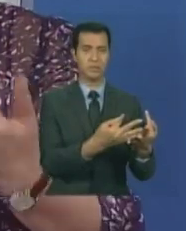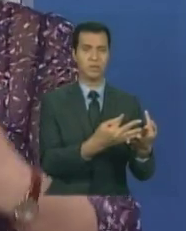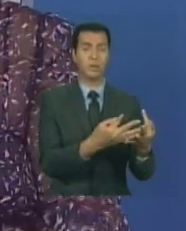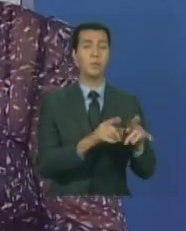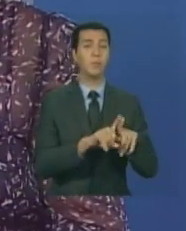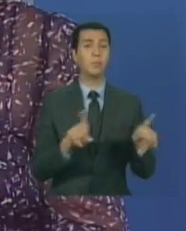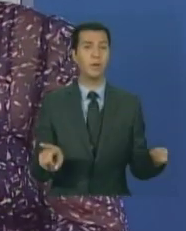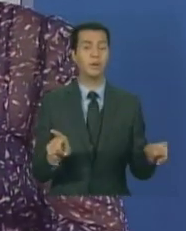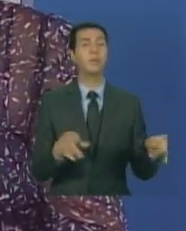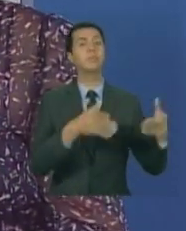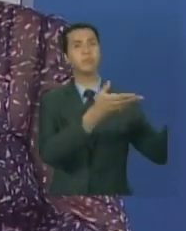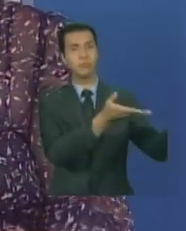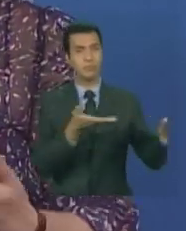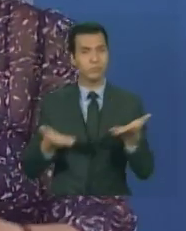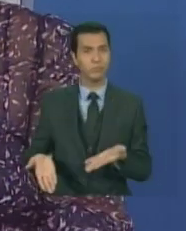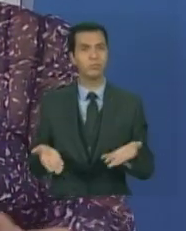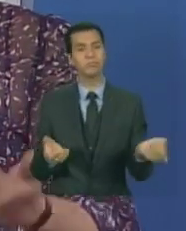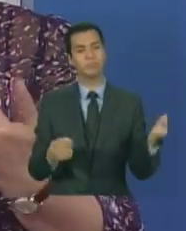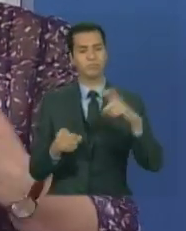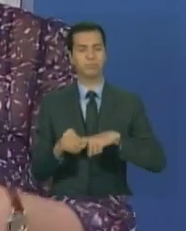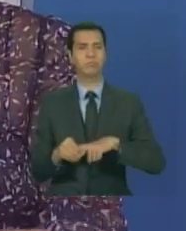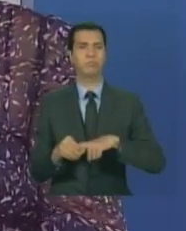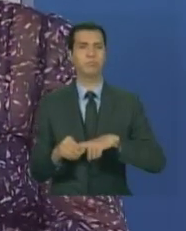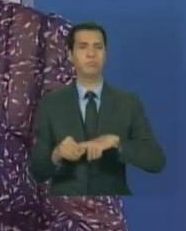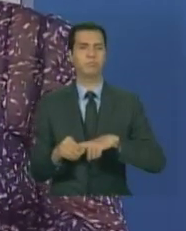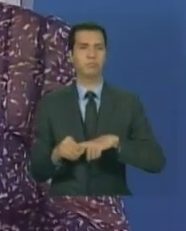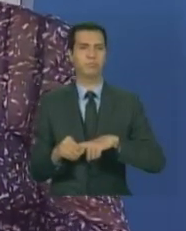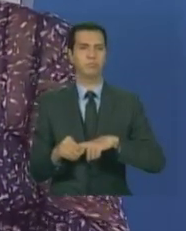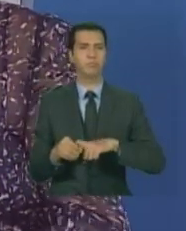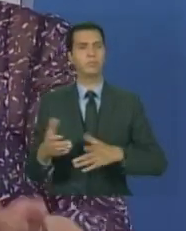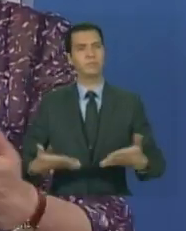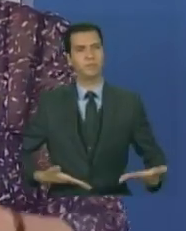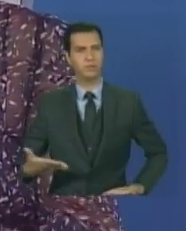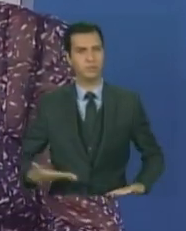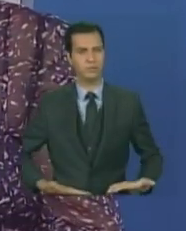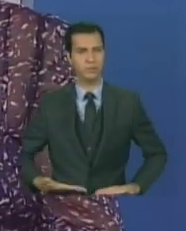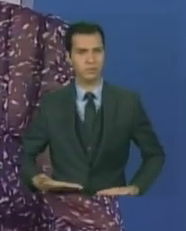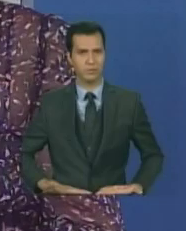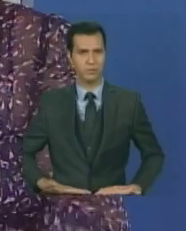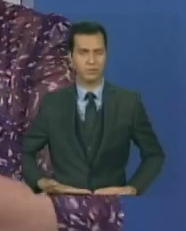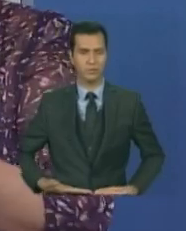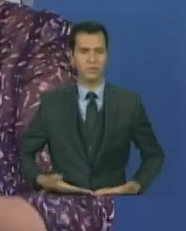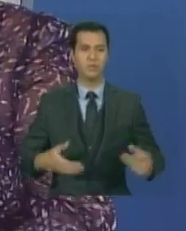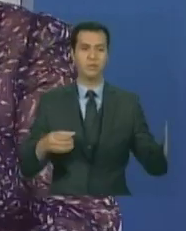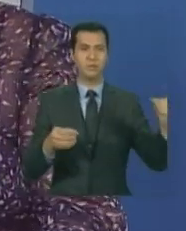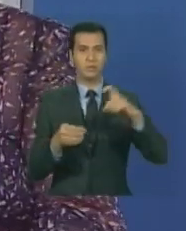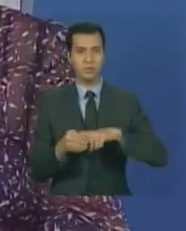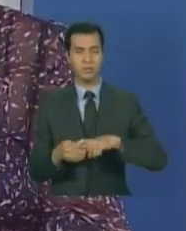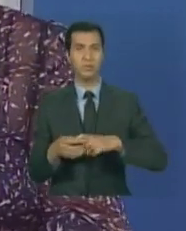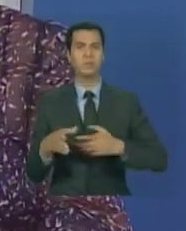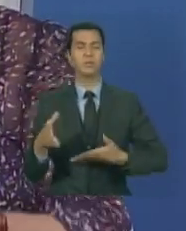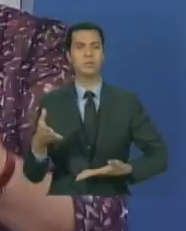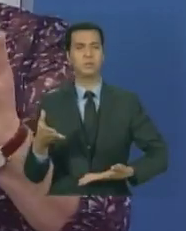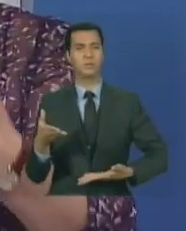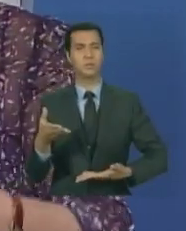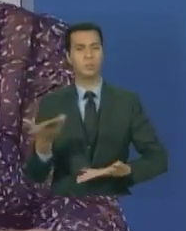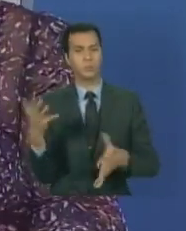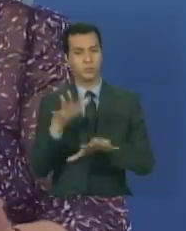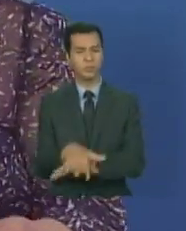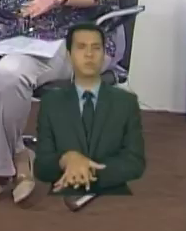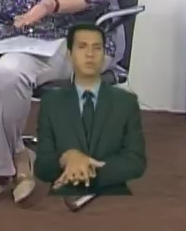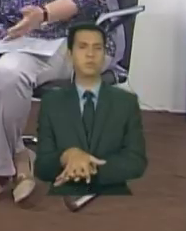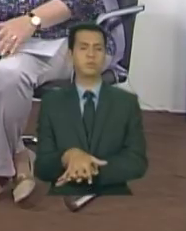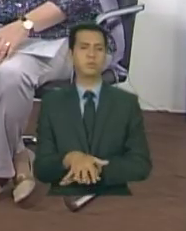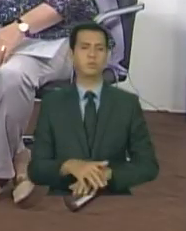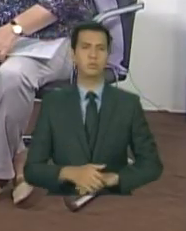de trazê-las, né, para a esfera dos serviços, para a esfera da inclusão produtiva. Porque, na verdade, a intenção é que